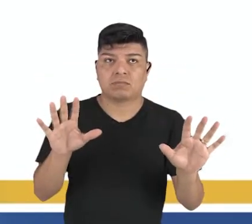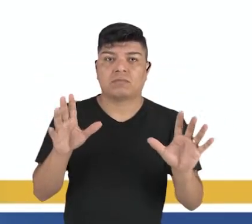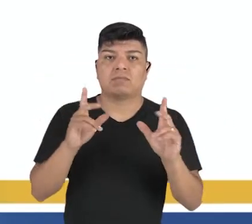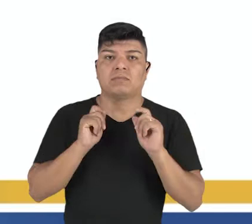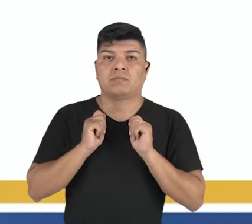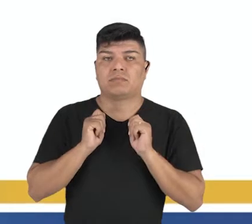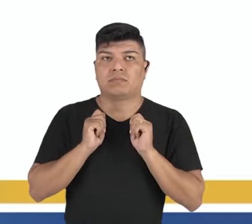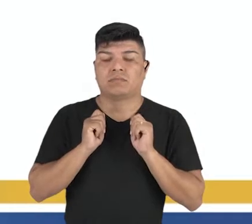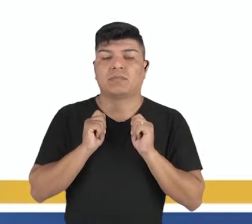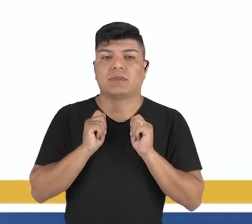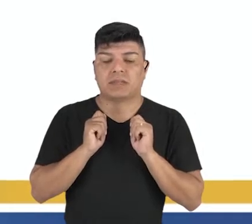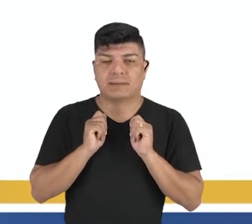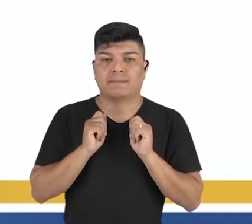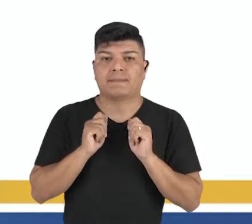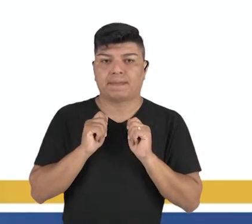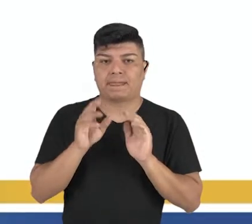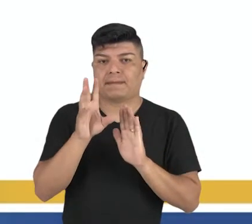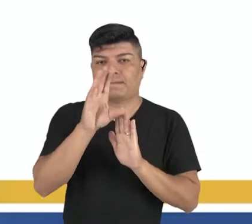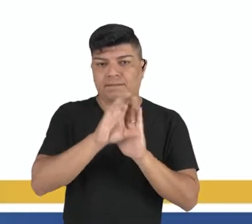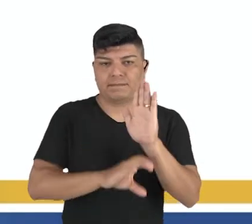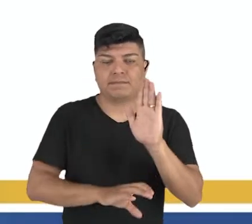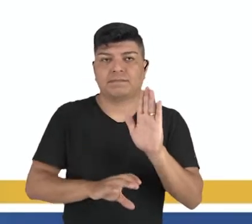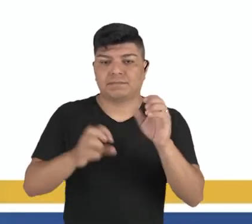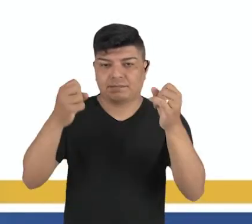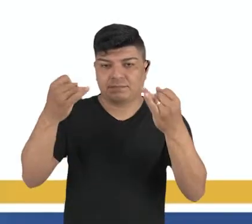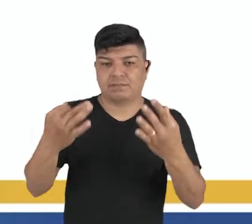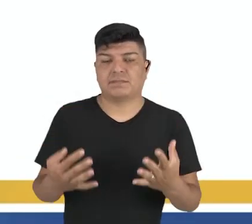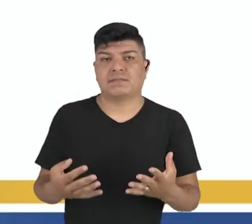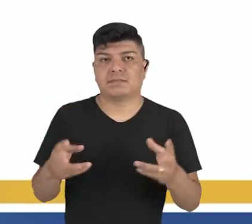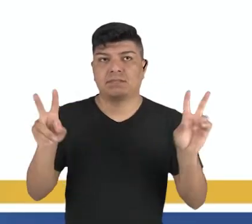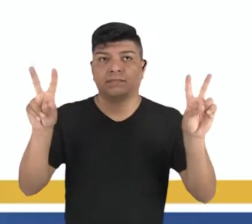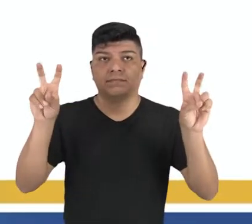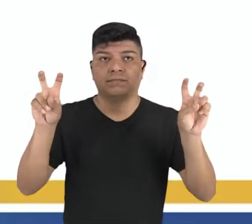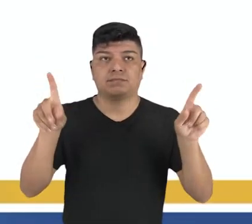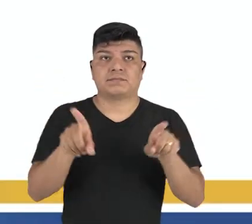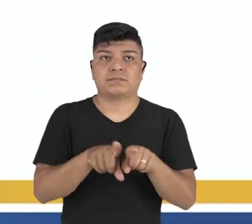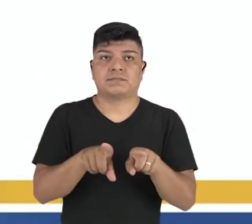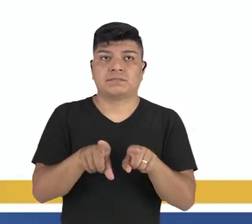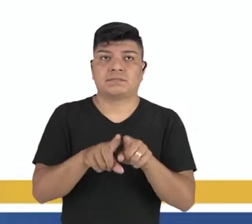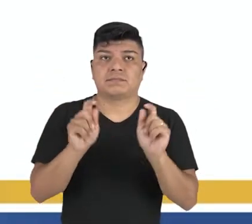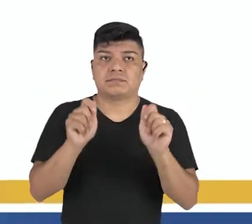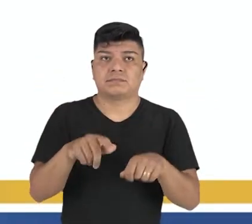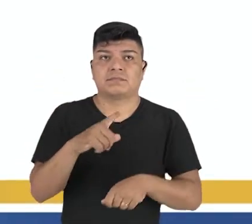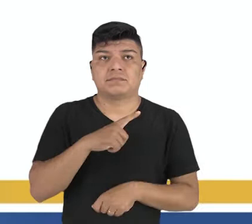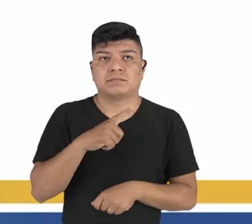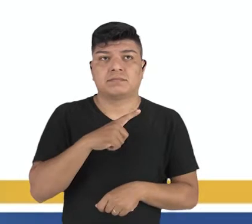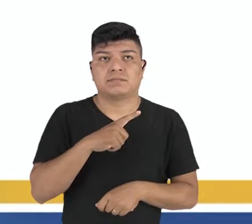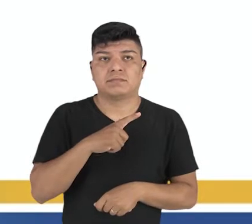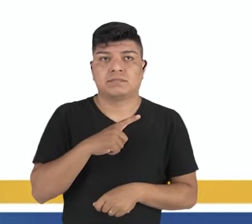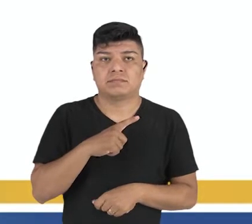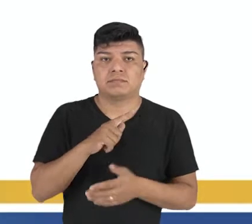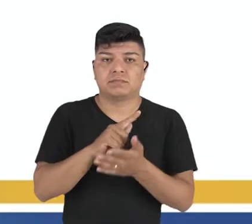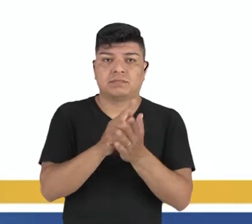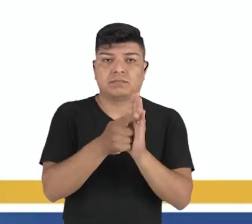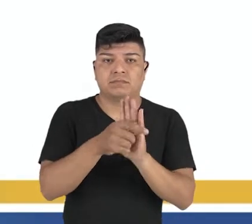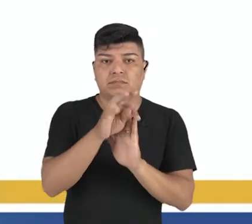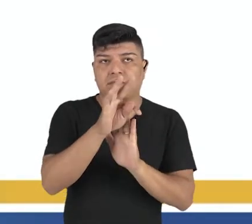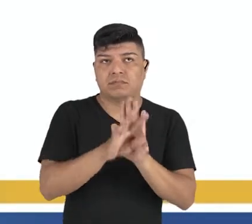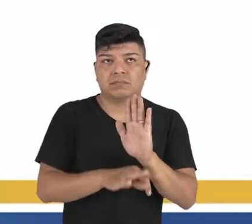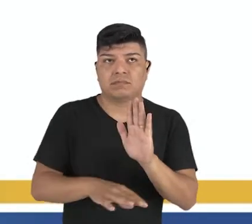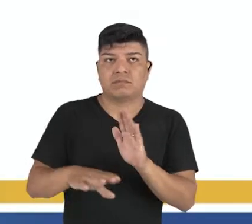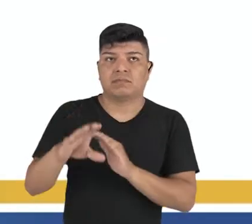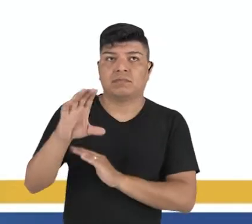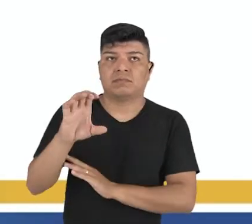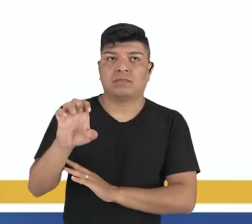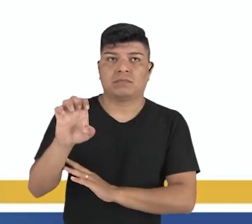vai buscar trazer conceitos, explicações a respeito de um tema, nós podemos ter nesse gênero textual a